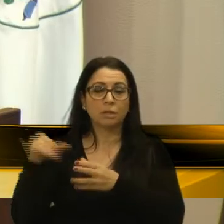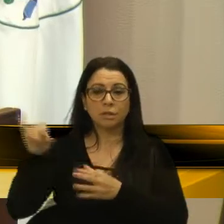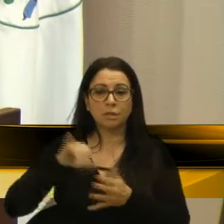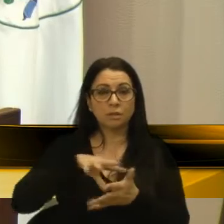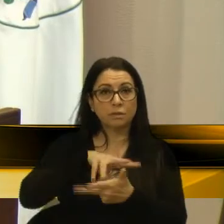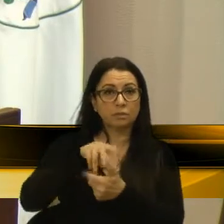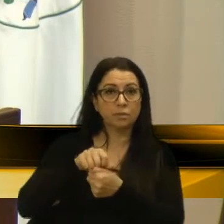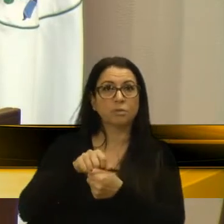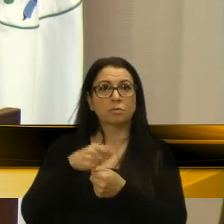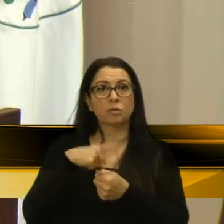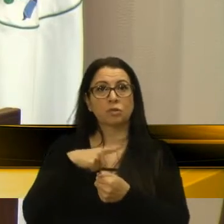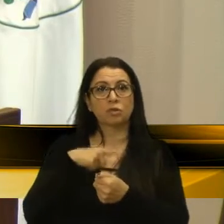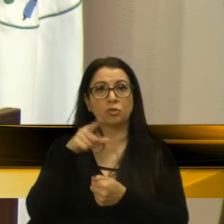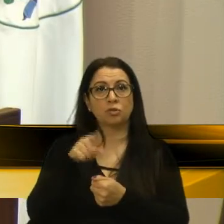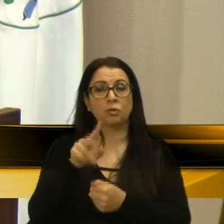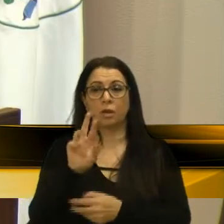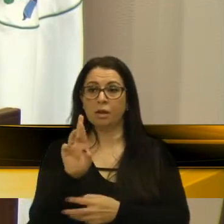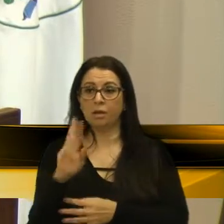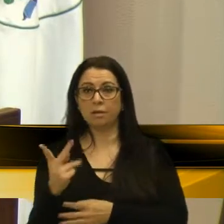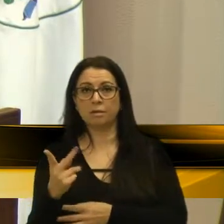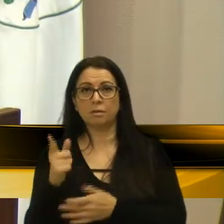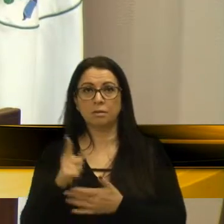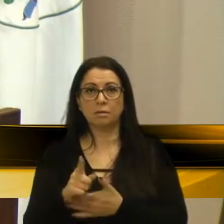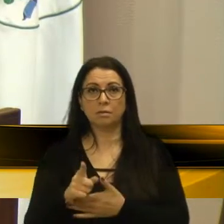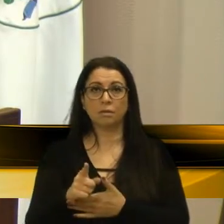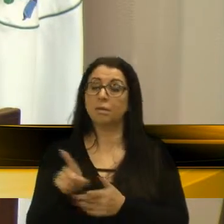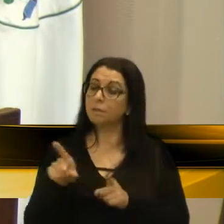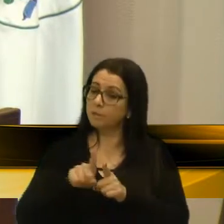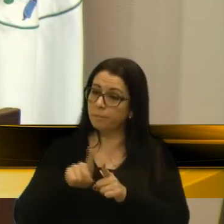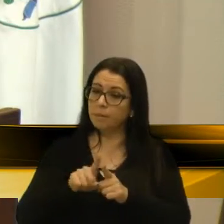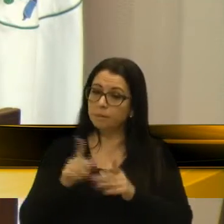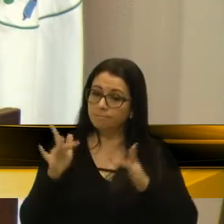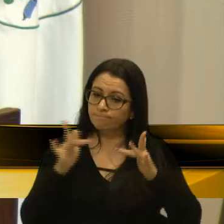internacionalização, tinha um de RH, eles também se